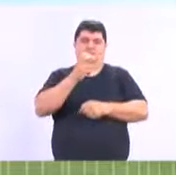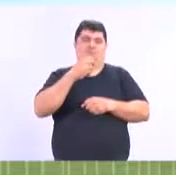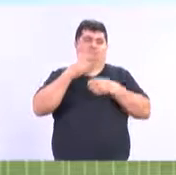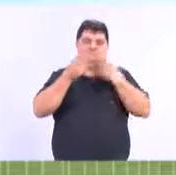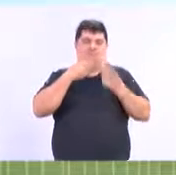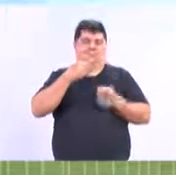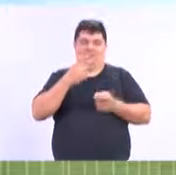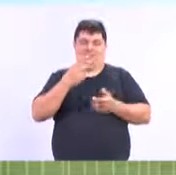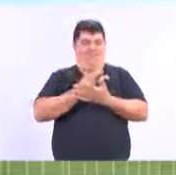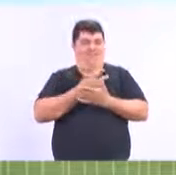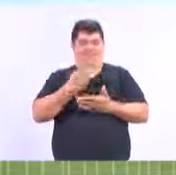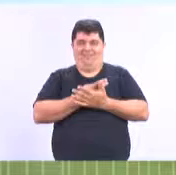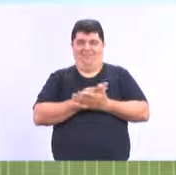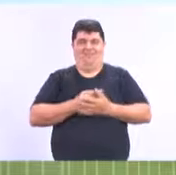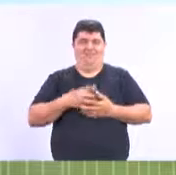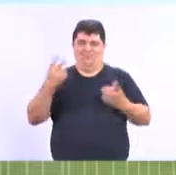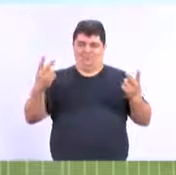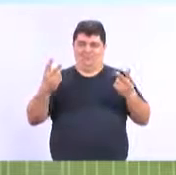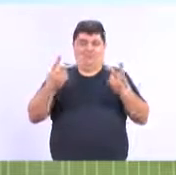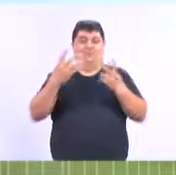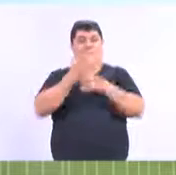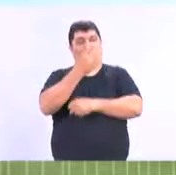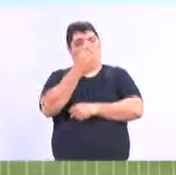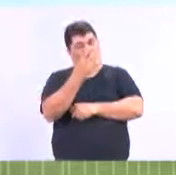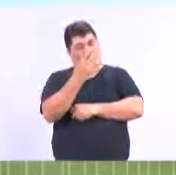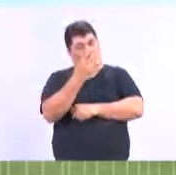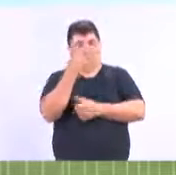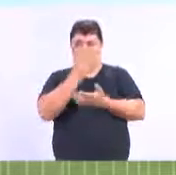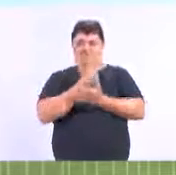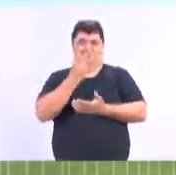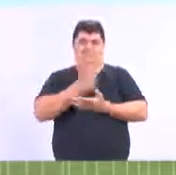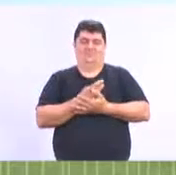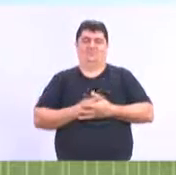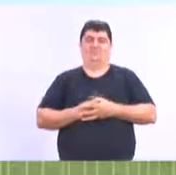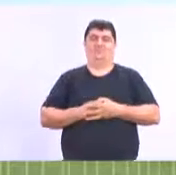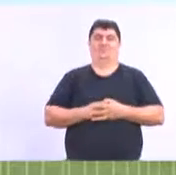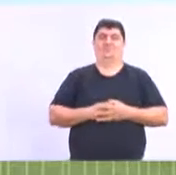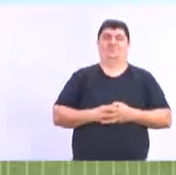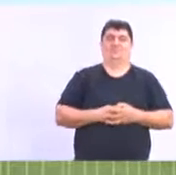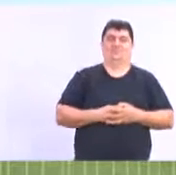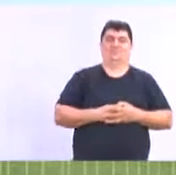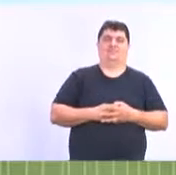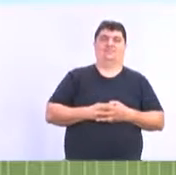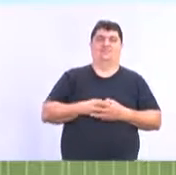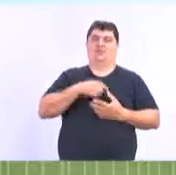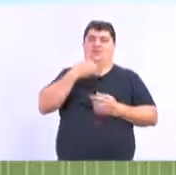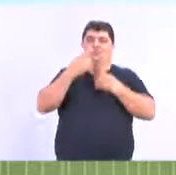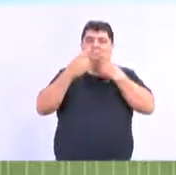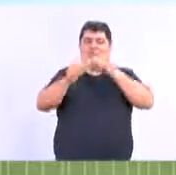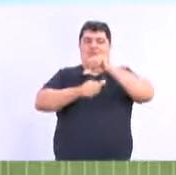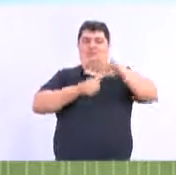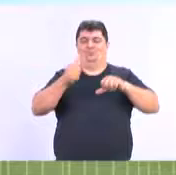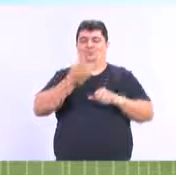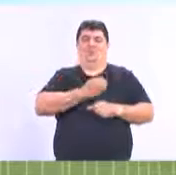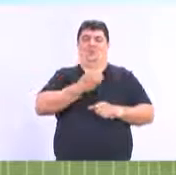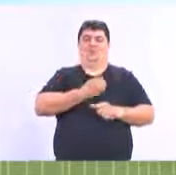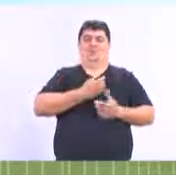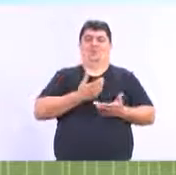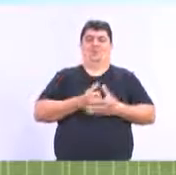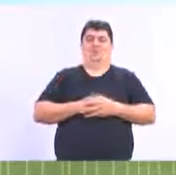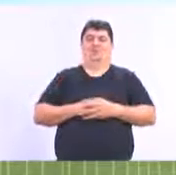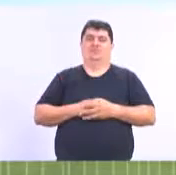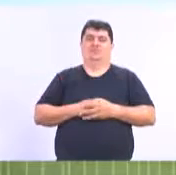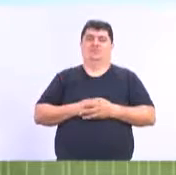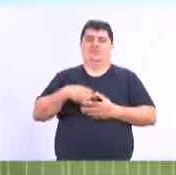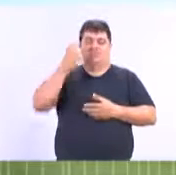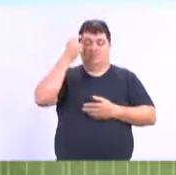fazer esse número, não, que isso é balela, é conversa para boi dormir. Ninguém transforma números se não for com ações